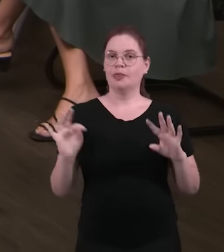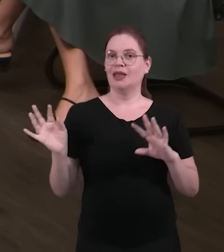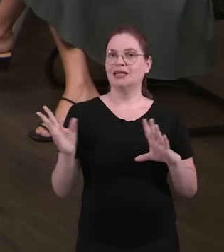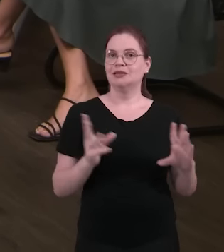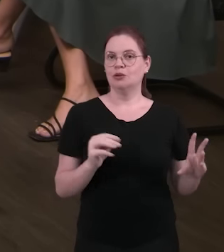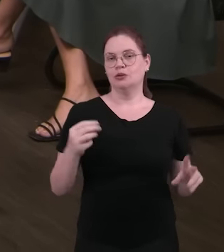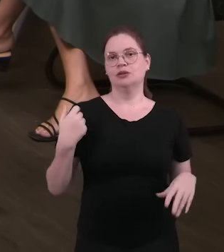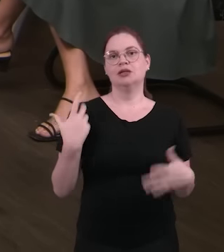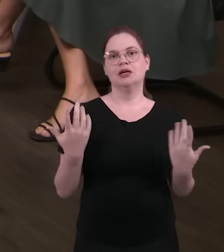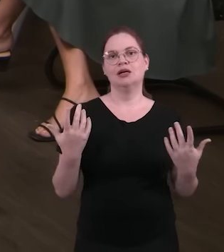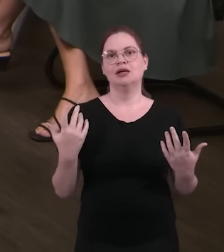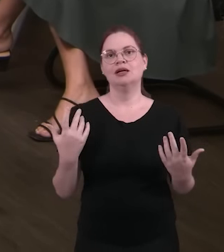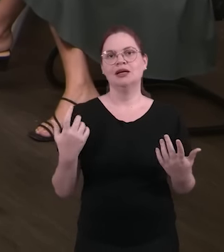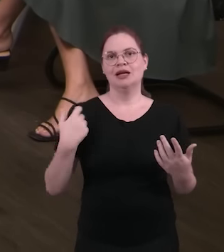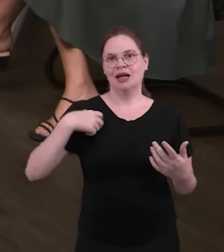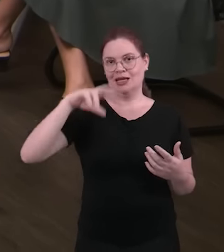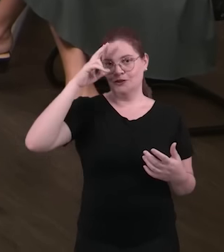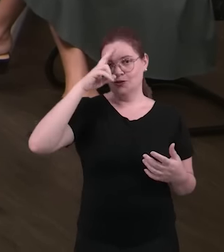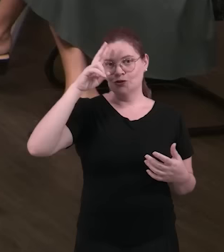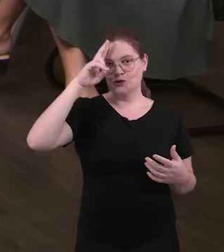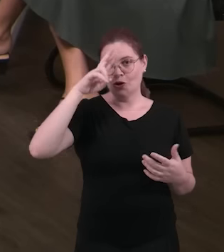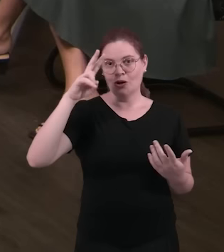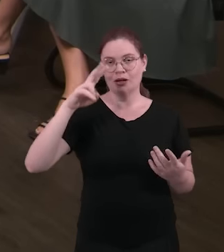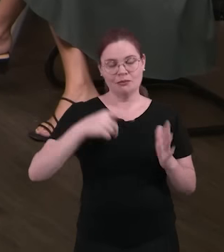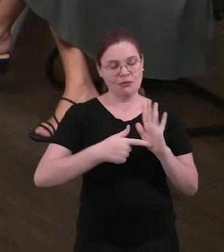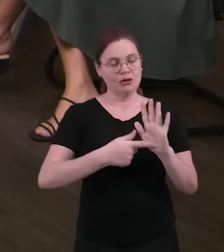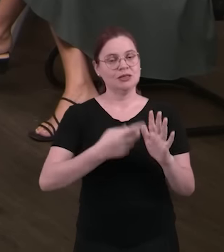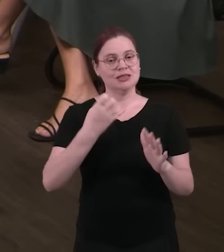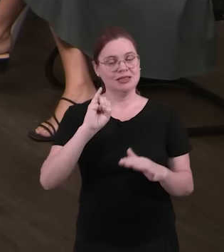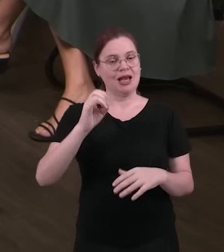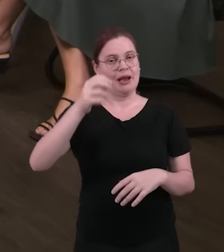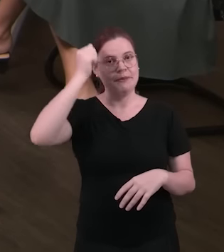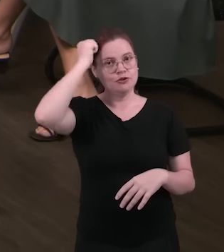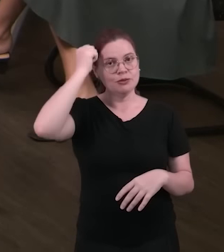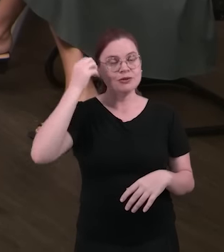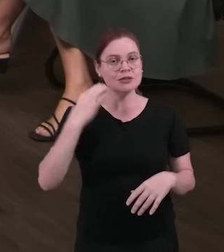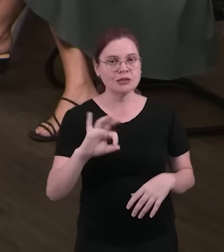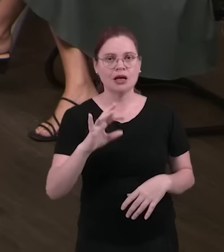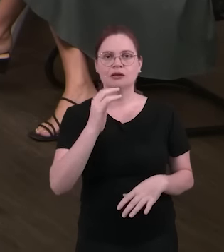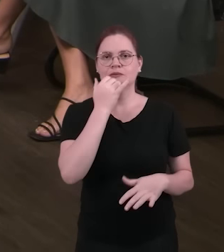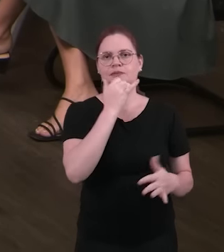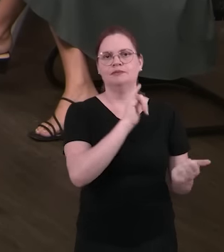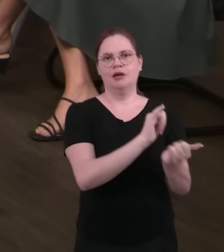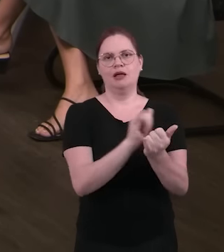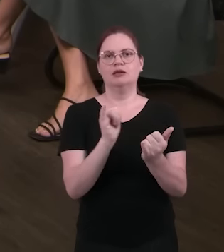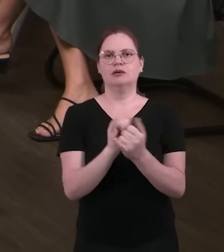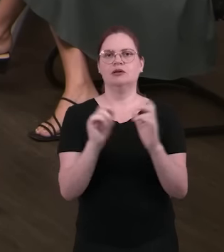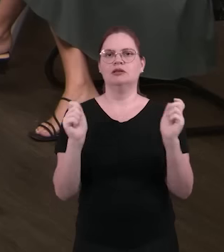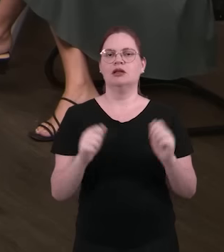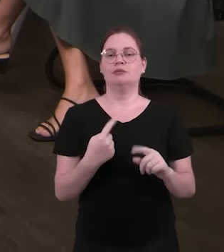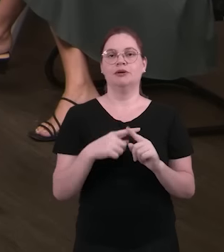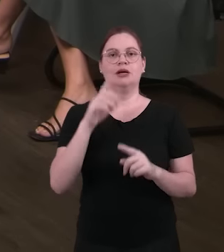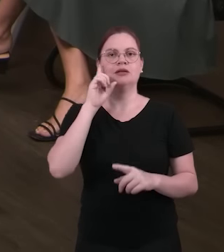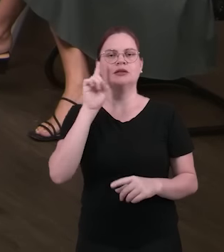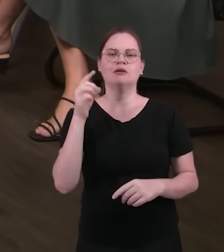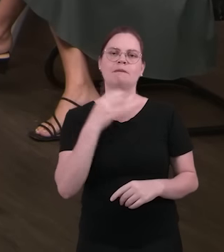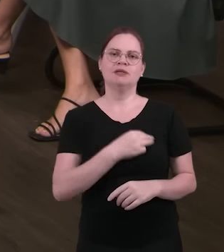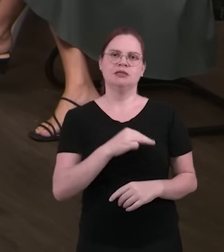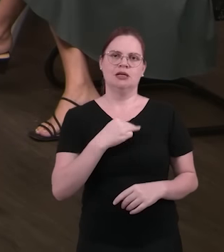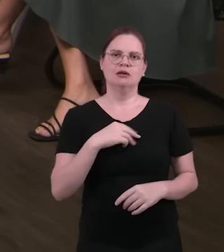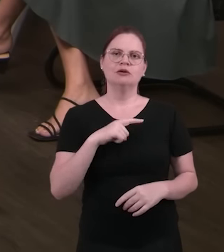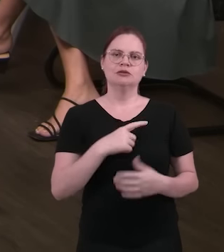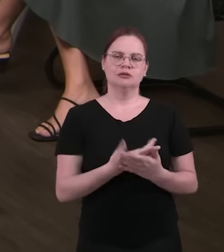houve a misericórdia de Deus. Isso eu acho que é muito bom, isso a gente trazendo para os dias atuais, porque isso pode